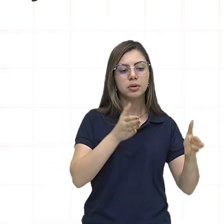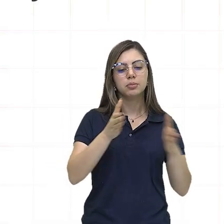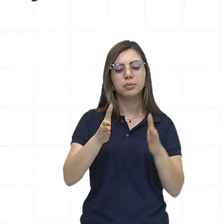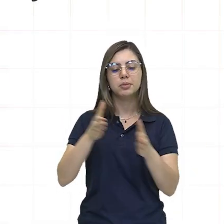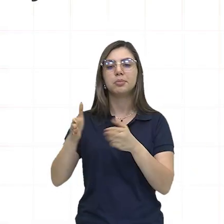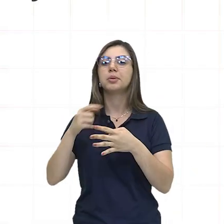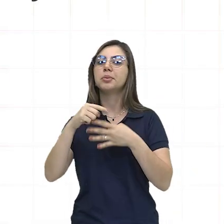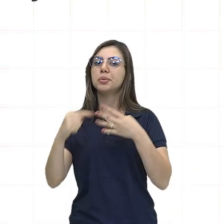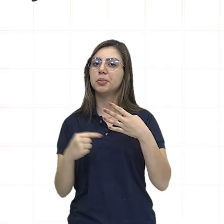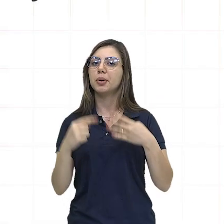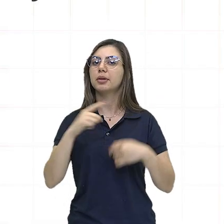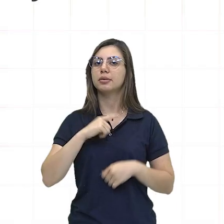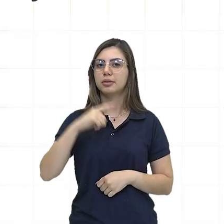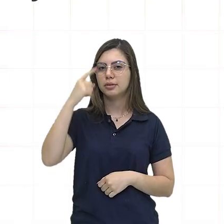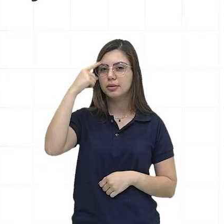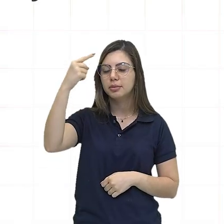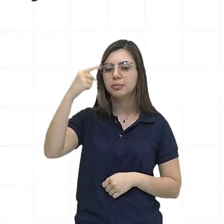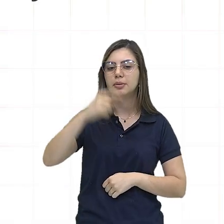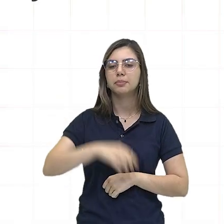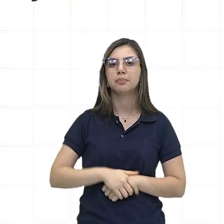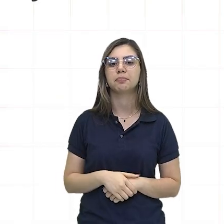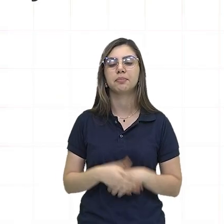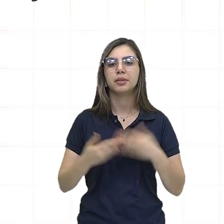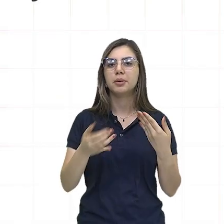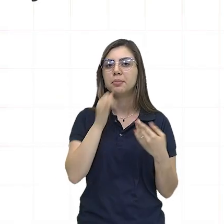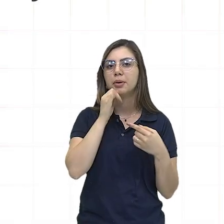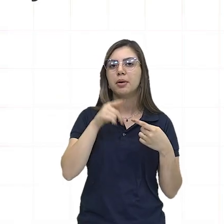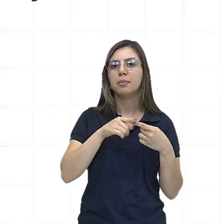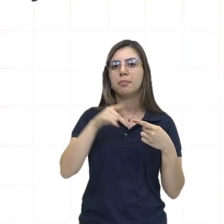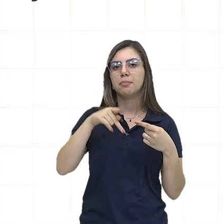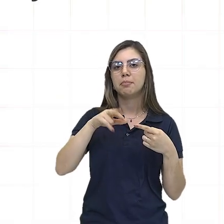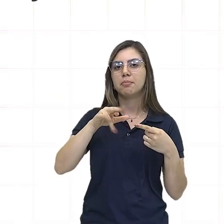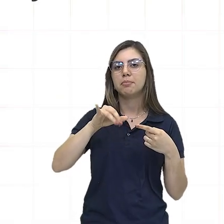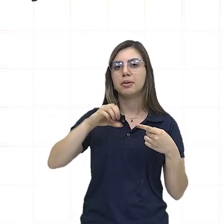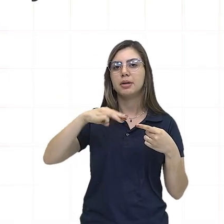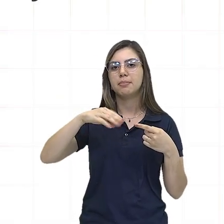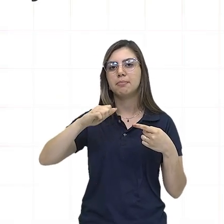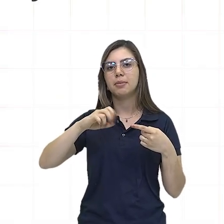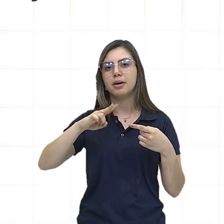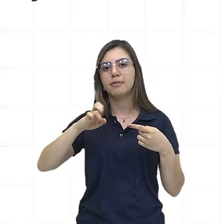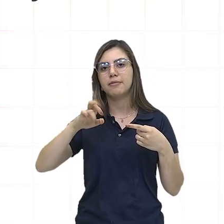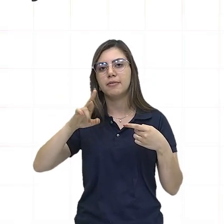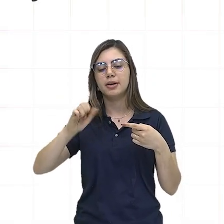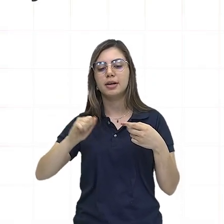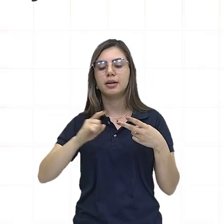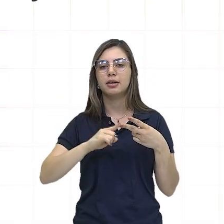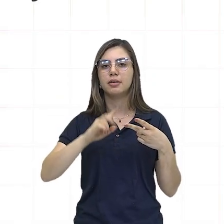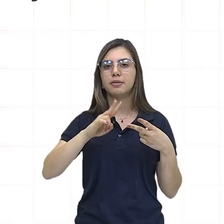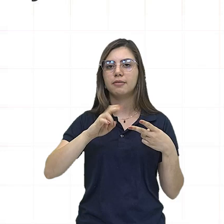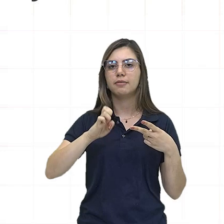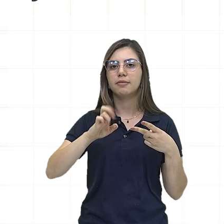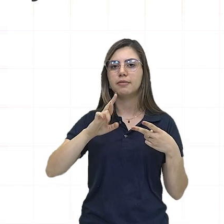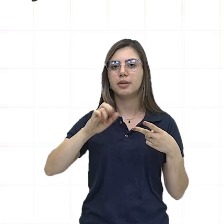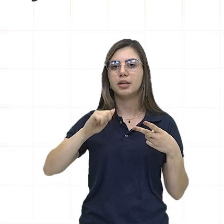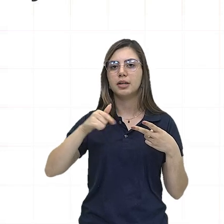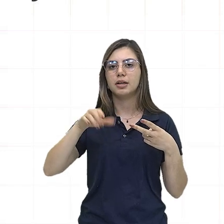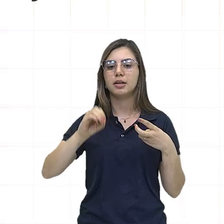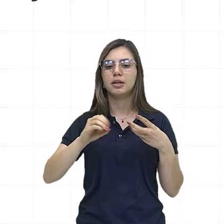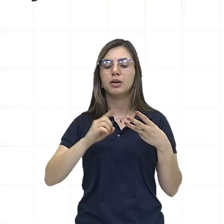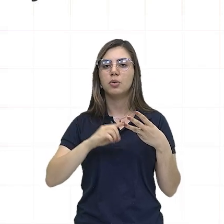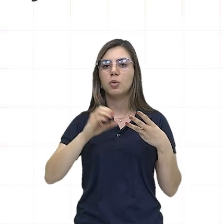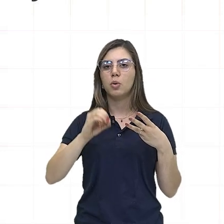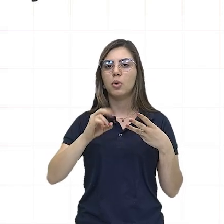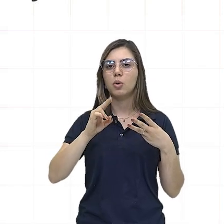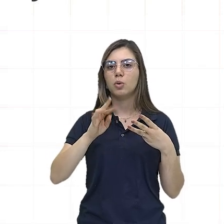bem definidas. Então, as estações primavera, verão, outono e inverno, elas são